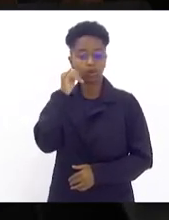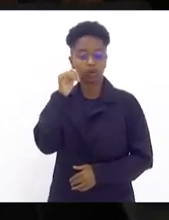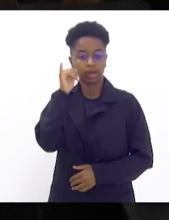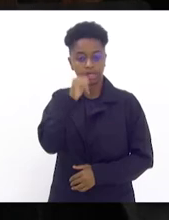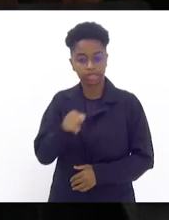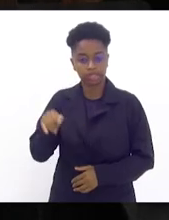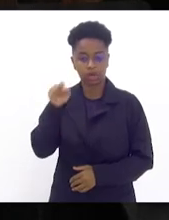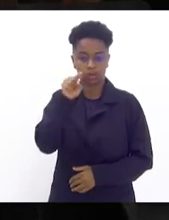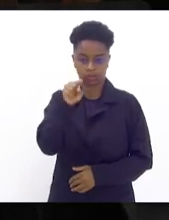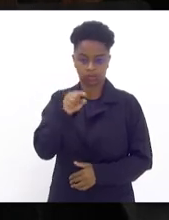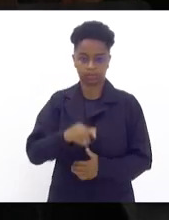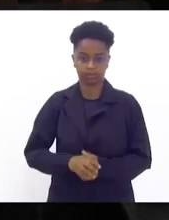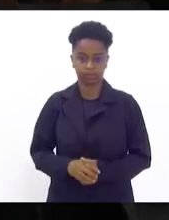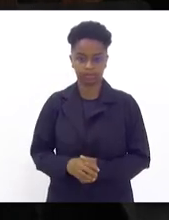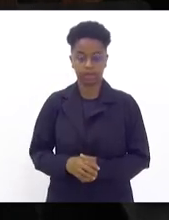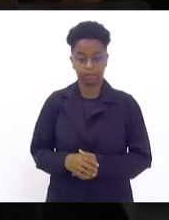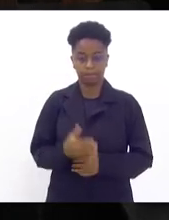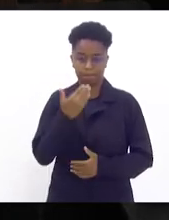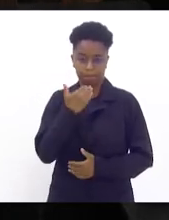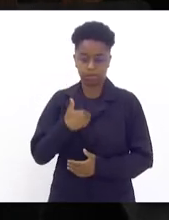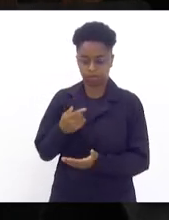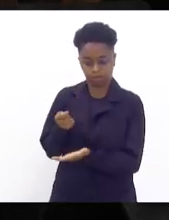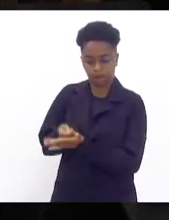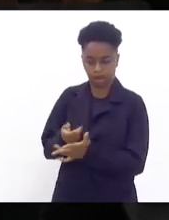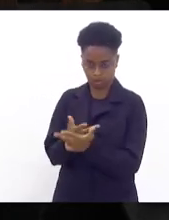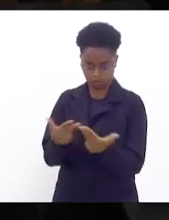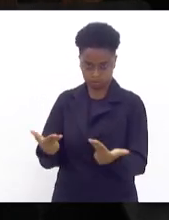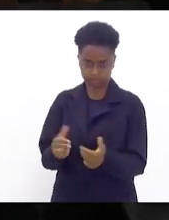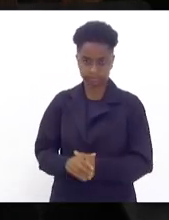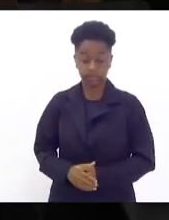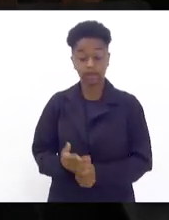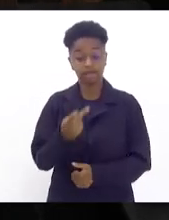cobrança. Me disse o seguinte,